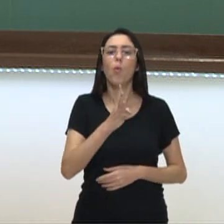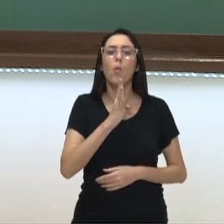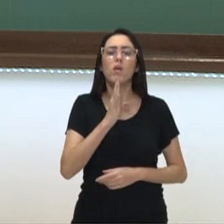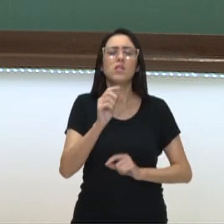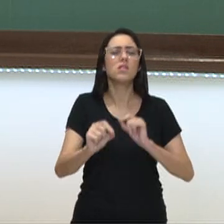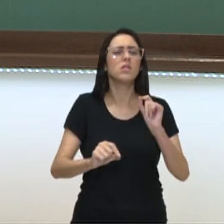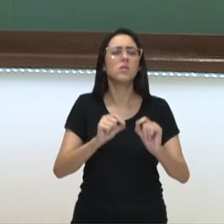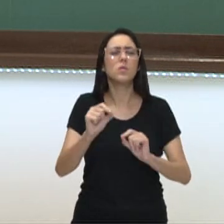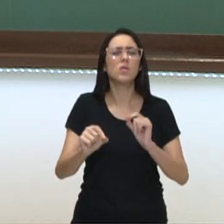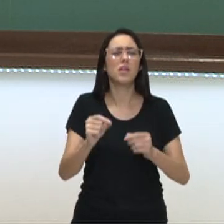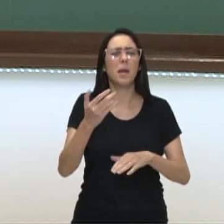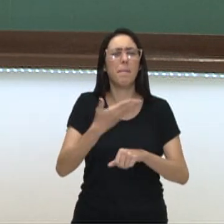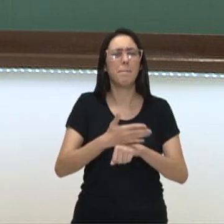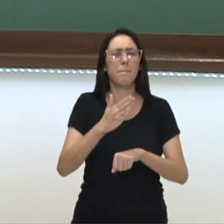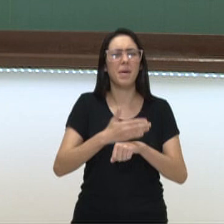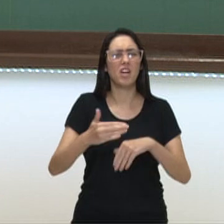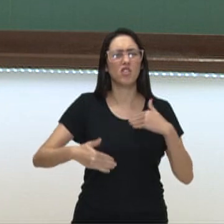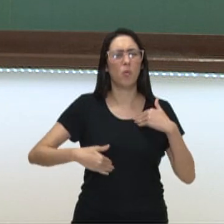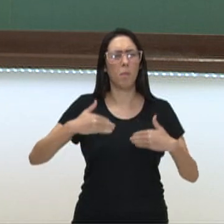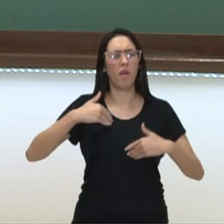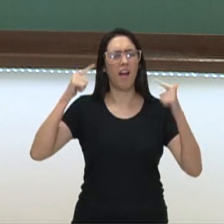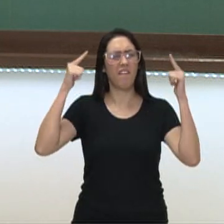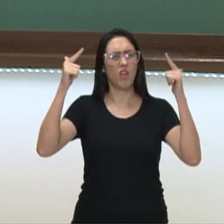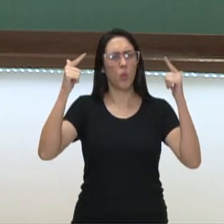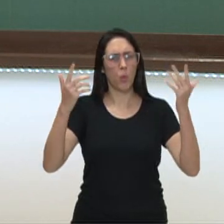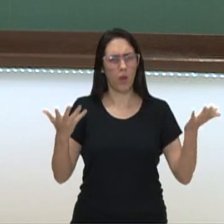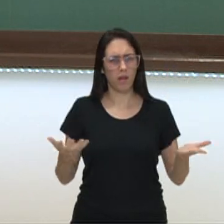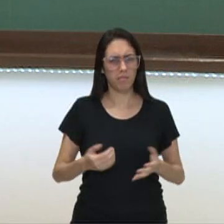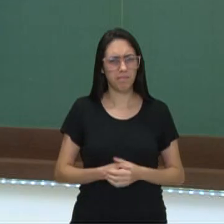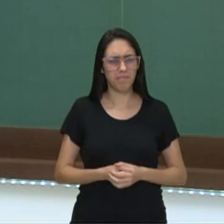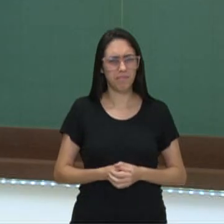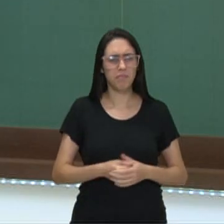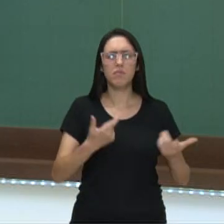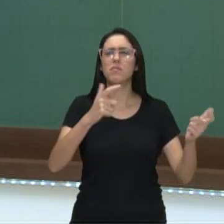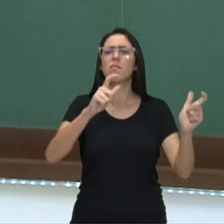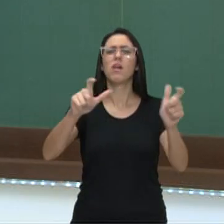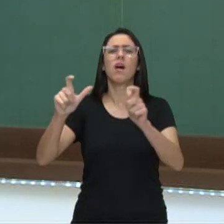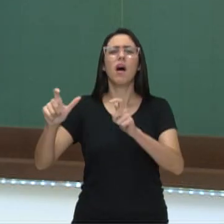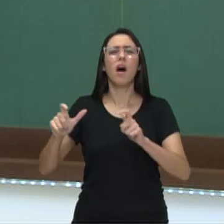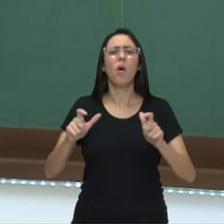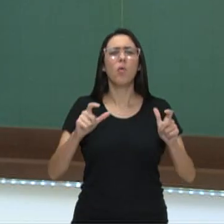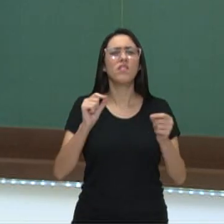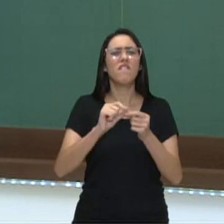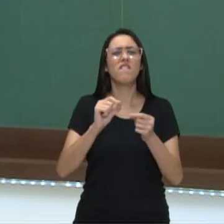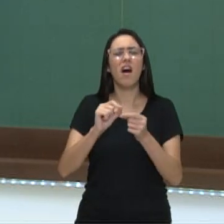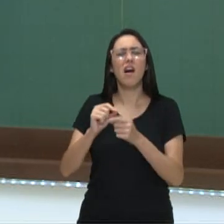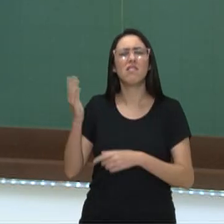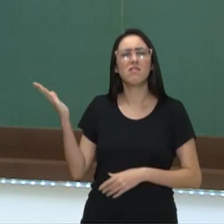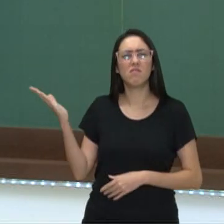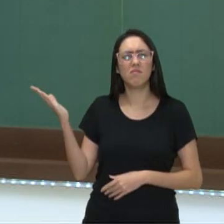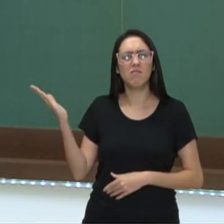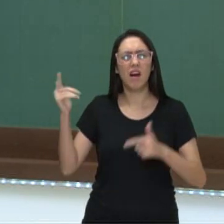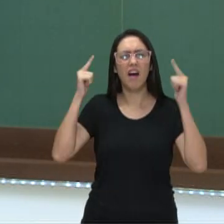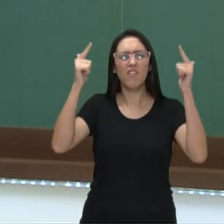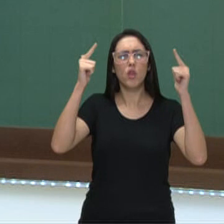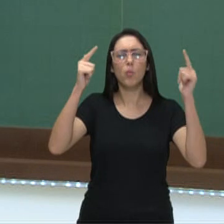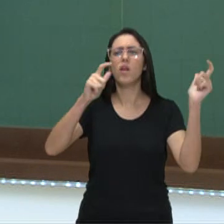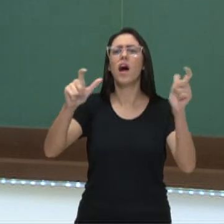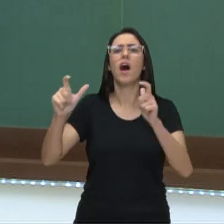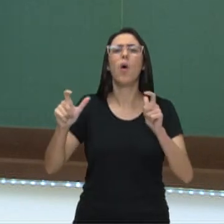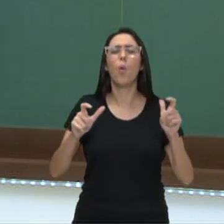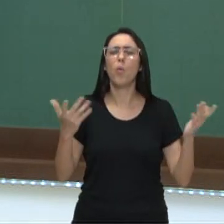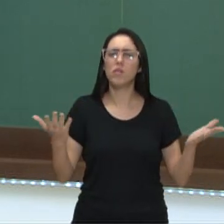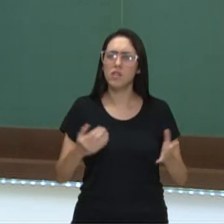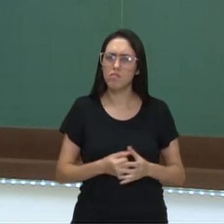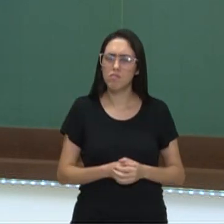que são essas práticas corporais de aventura. Que locais podem ser praticadas as atividades de aventura? Né? Qual